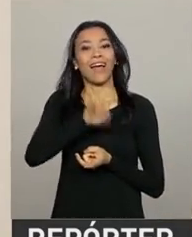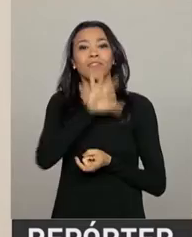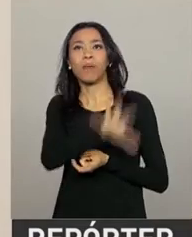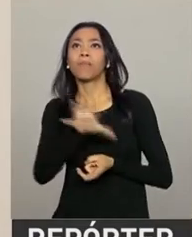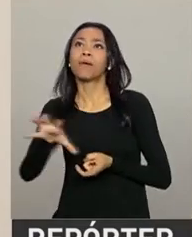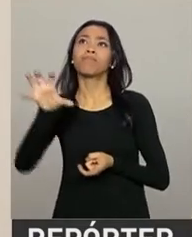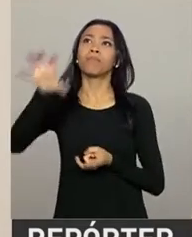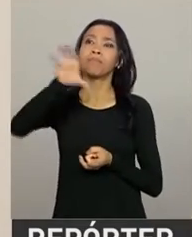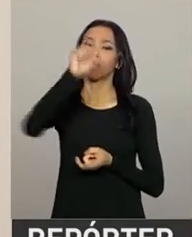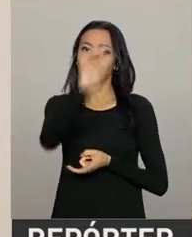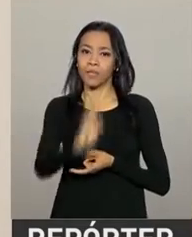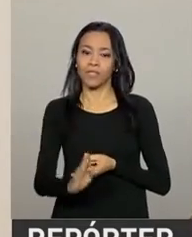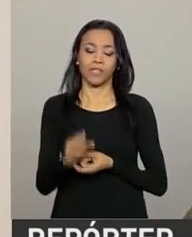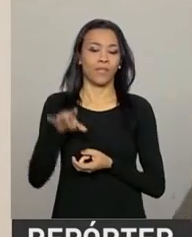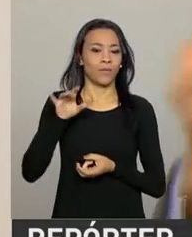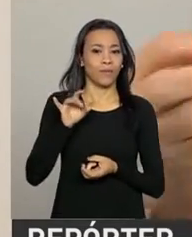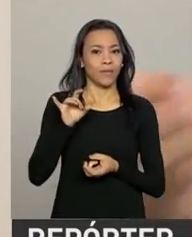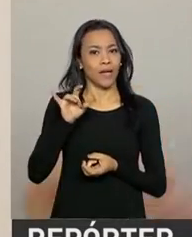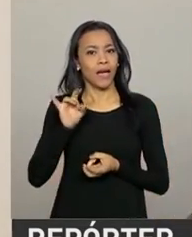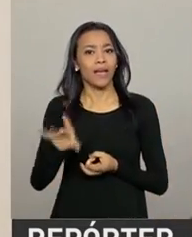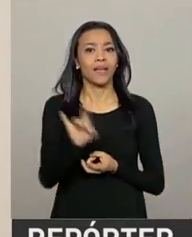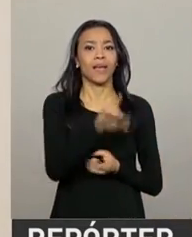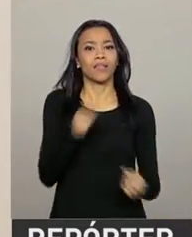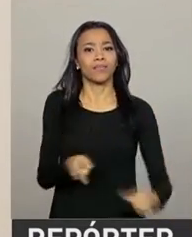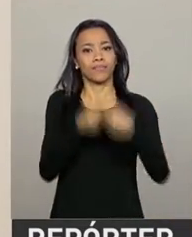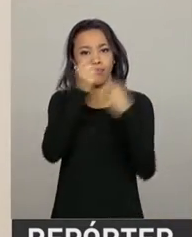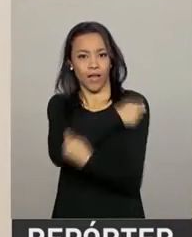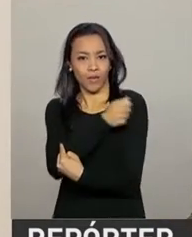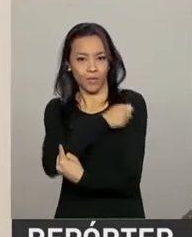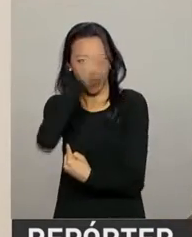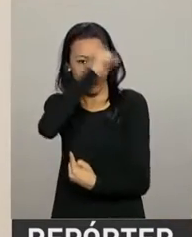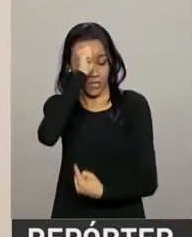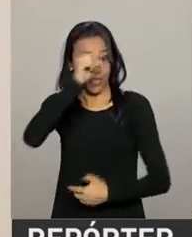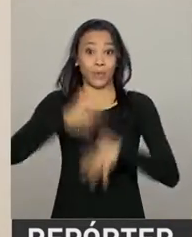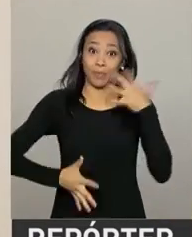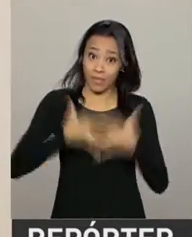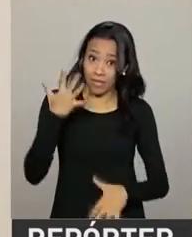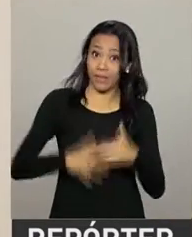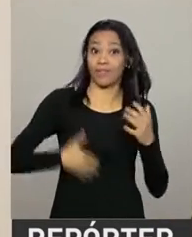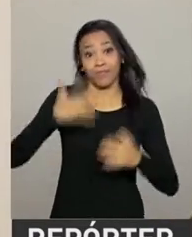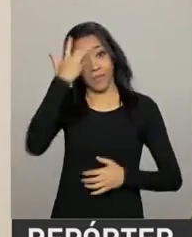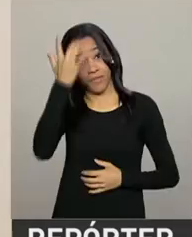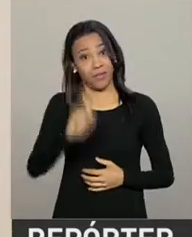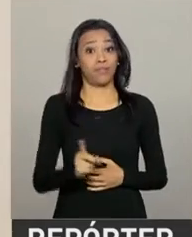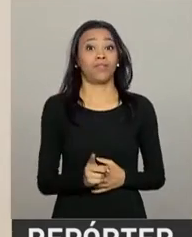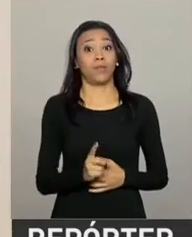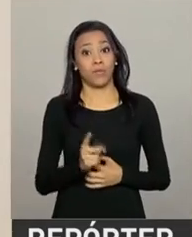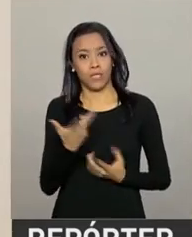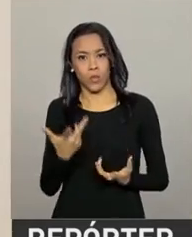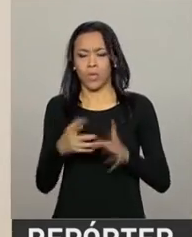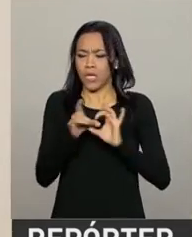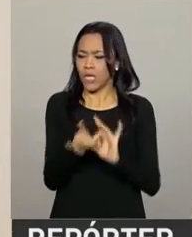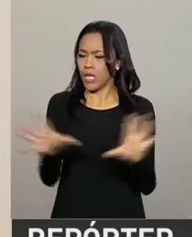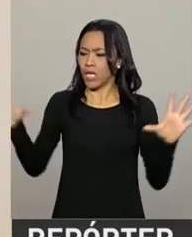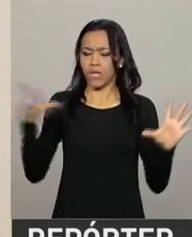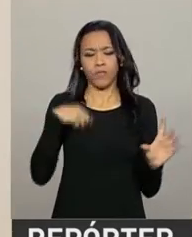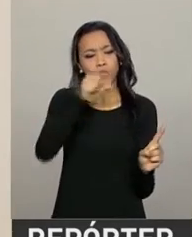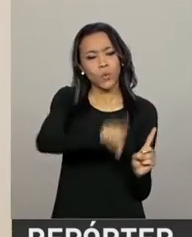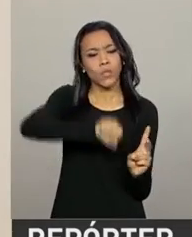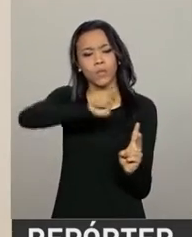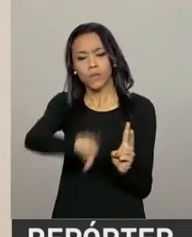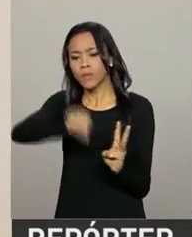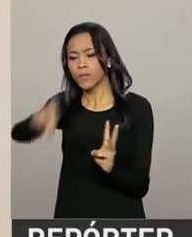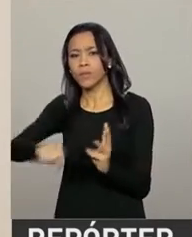a cada aluno a cada dificuldade de aprendizagem muito complicado portanto quanto mais democrático foi o processo de escolha